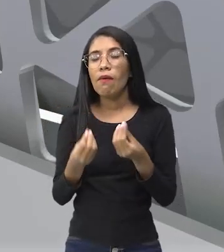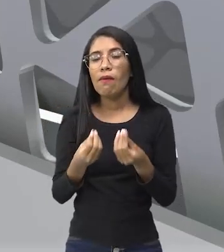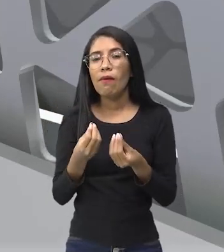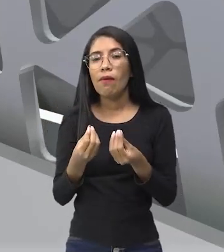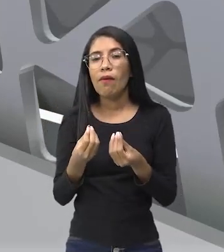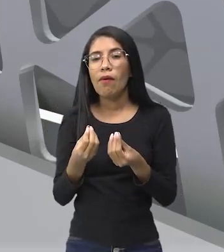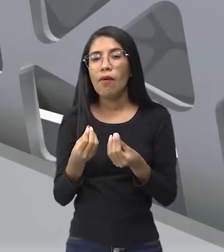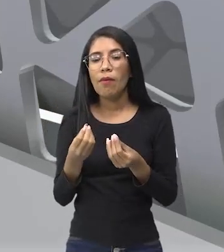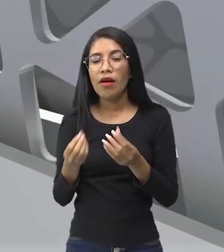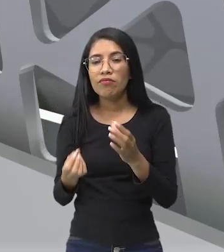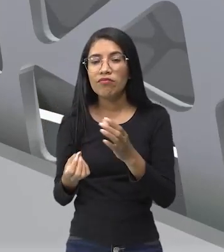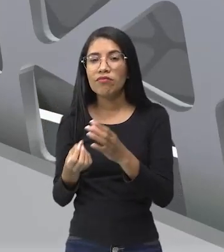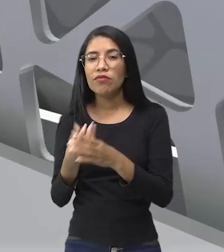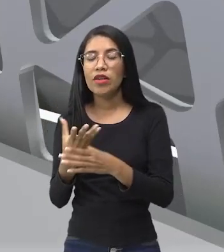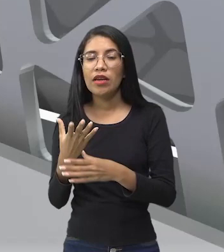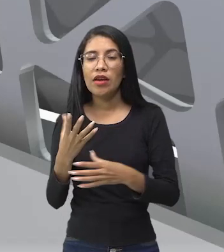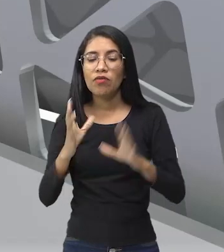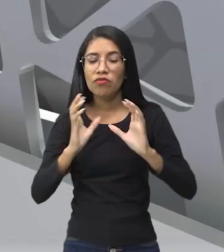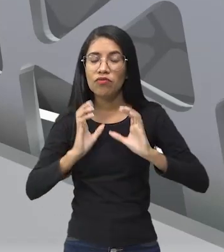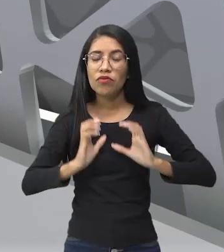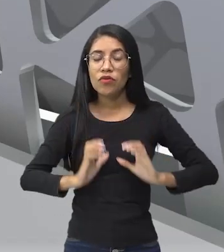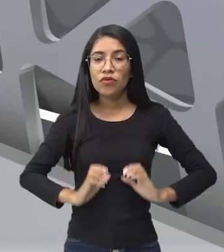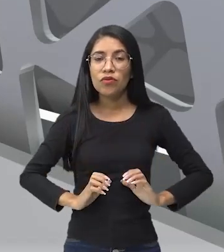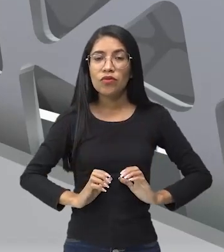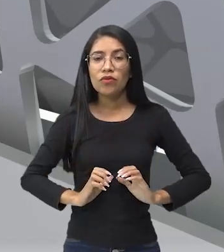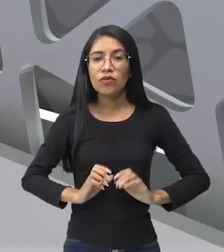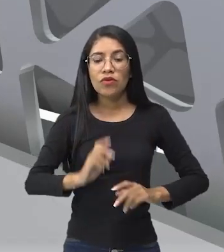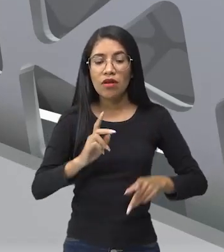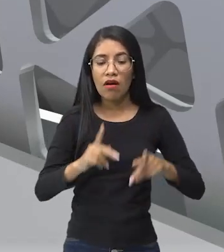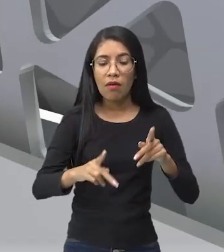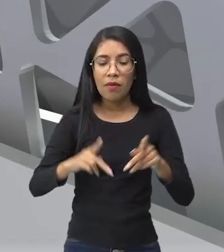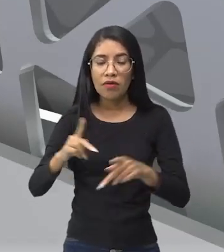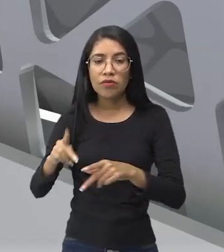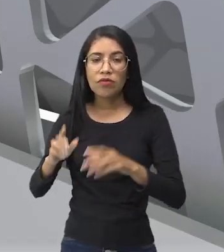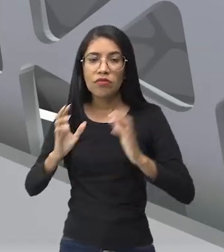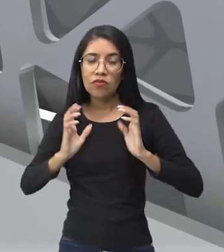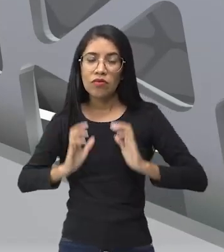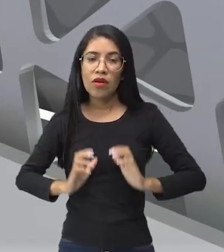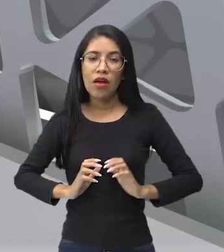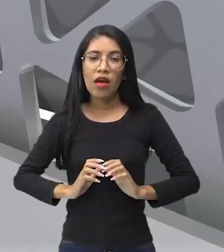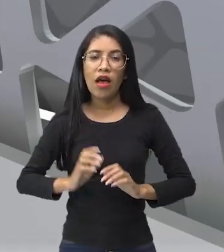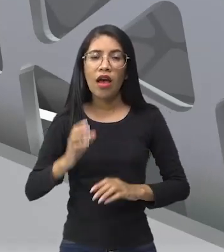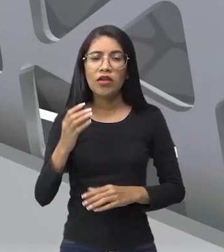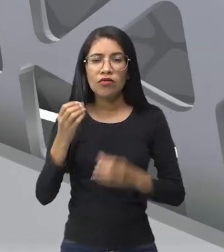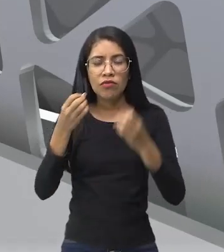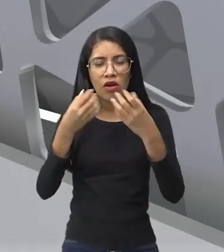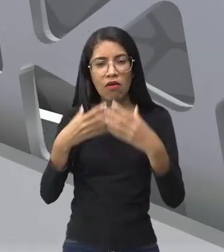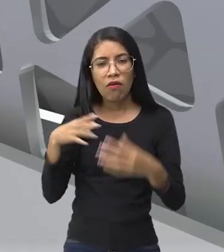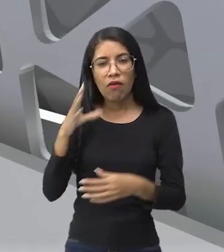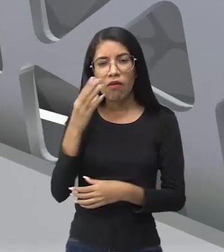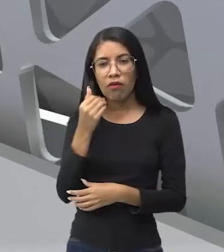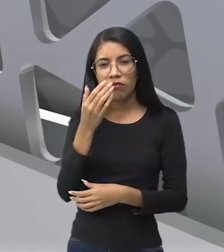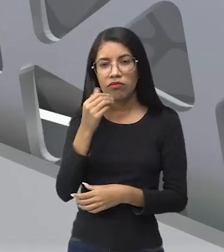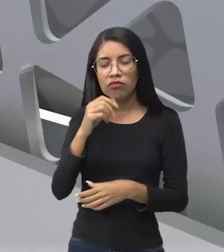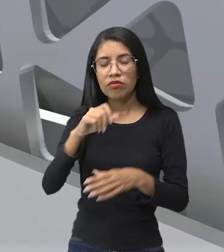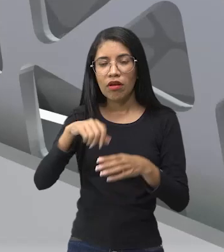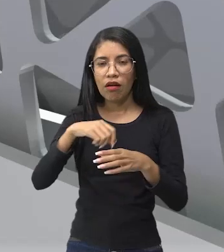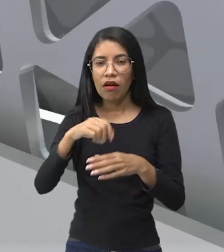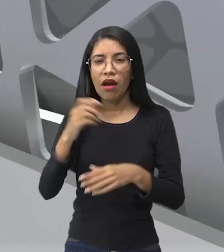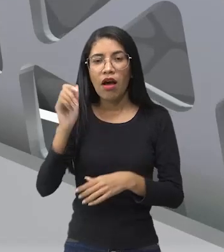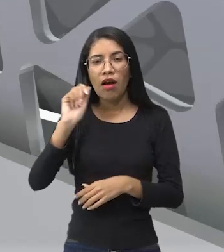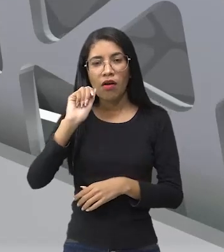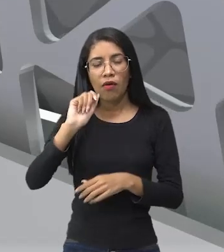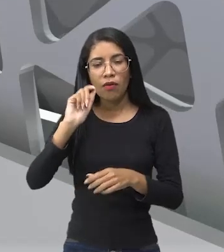isso dá origem aos nossos costumes, ao povo civilizado. Nós falamos aí da alimentação, a